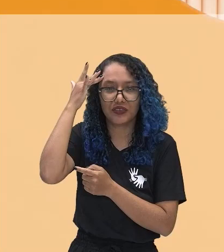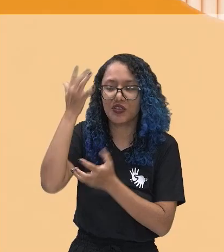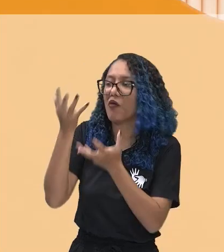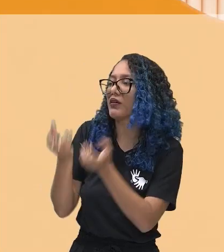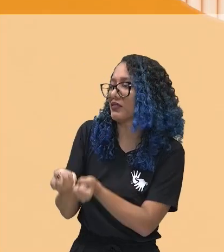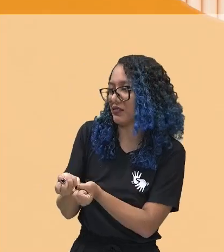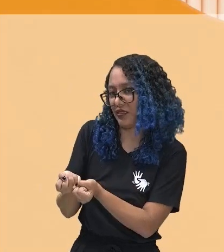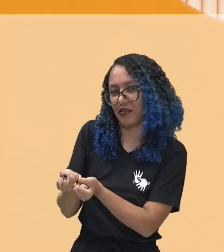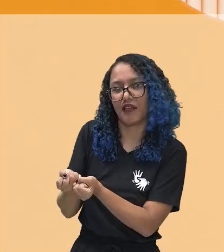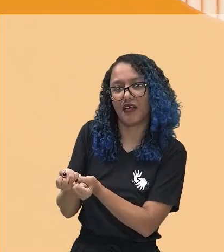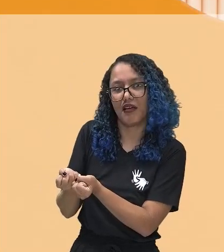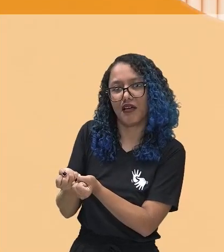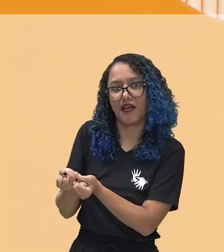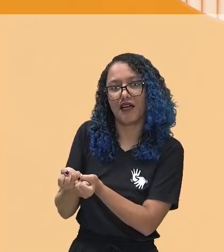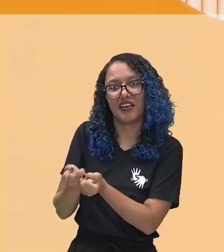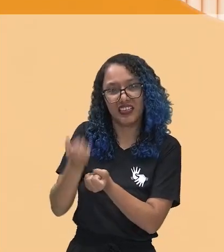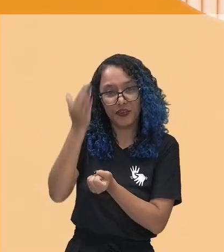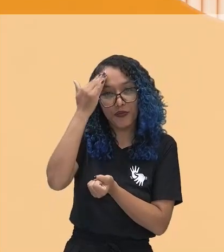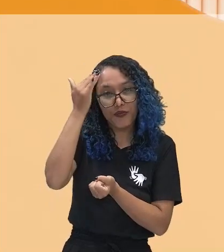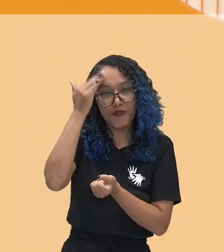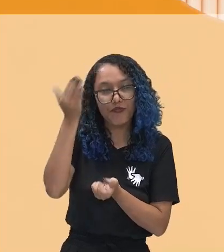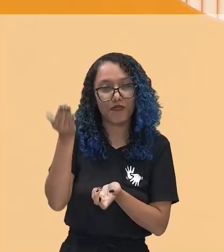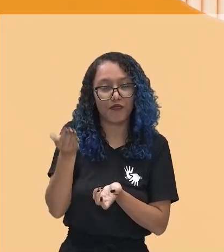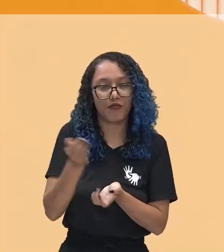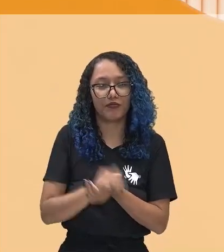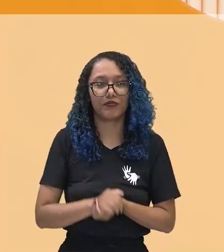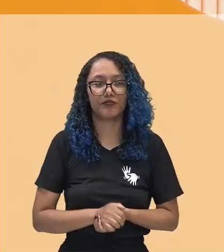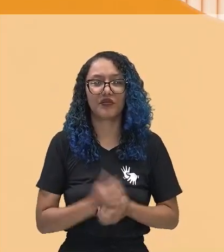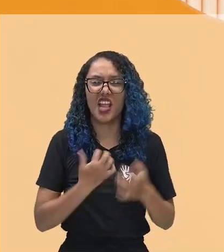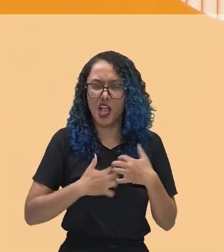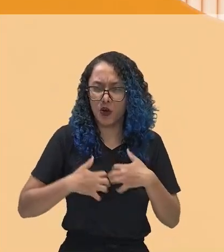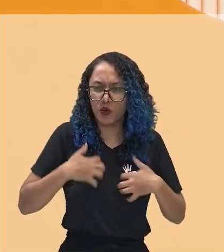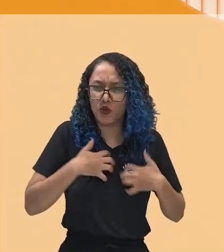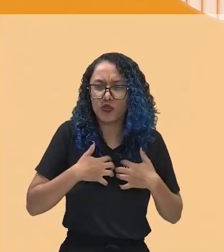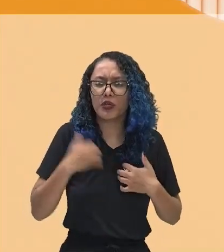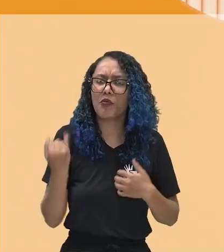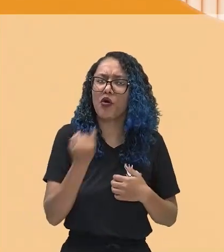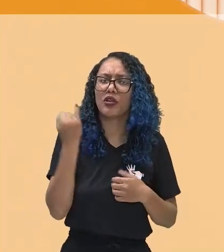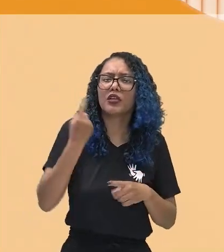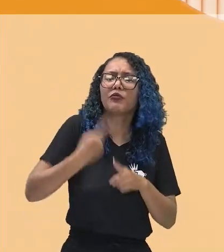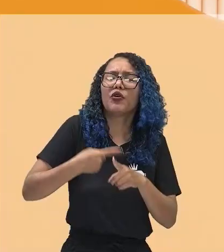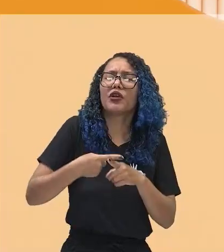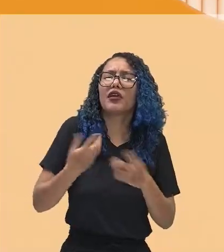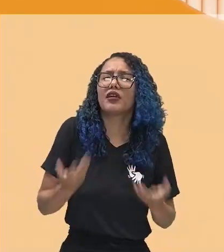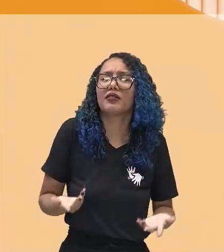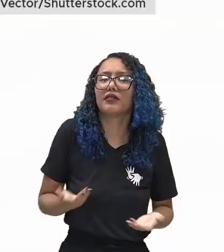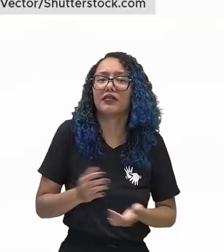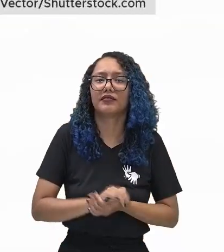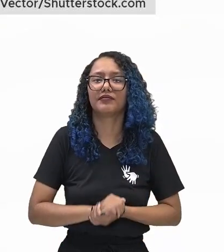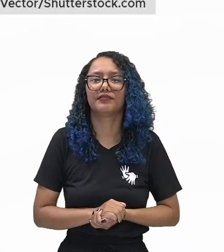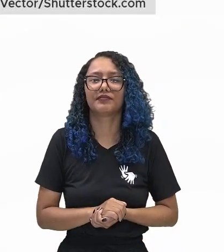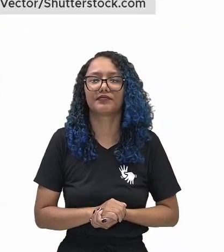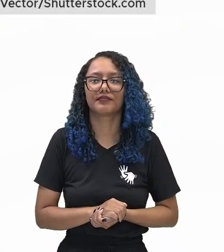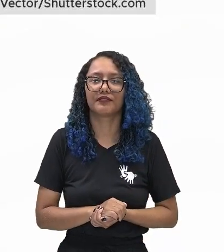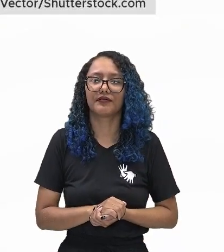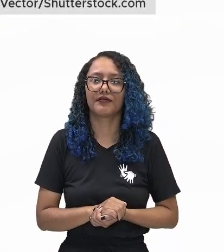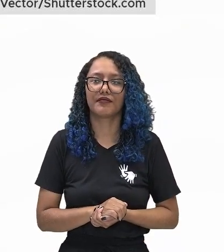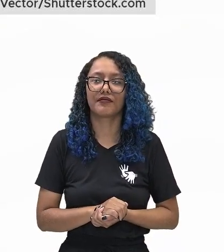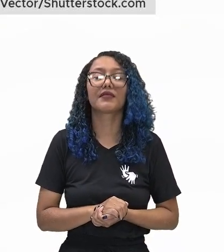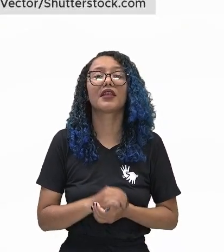angústia. Aí é que vai surgir. A angústia ela é importante. Por que a angústia é importante, gente? Porque ela vai